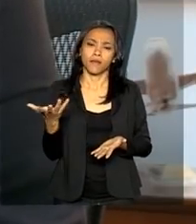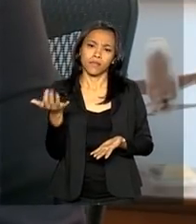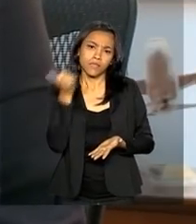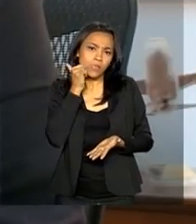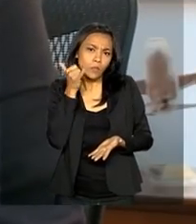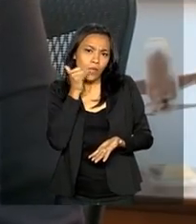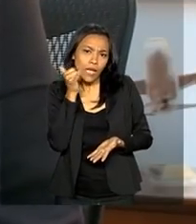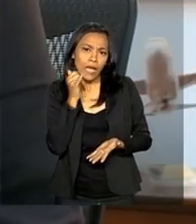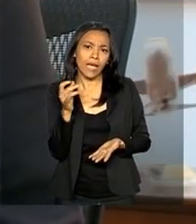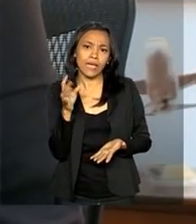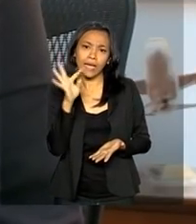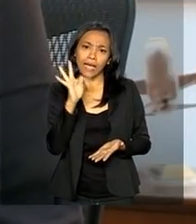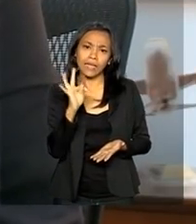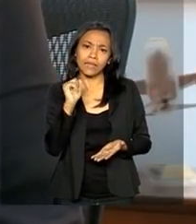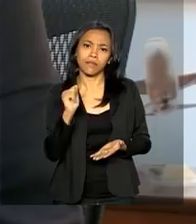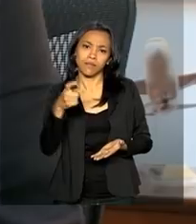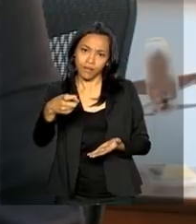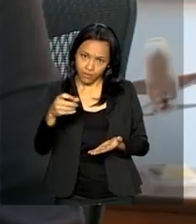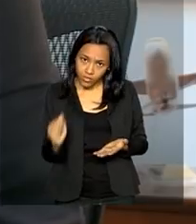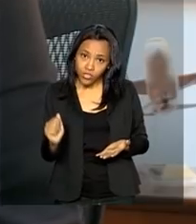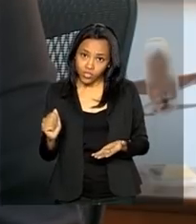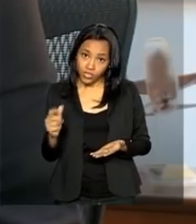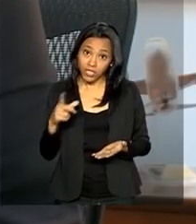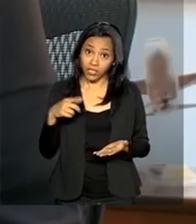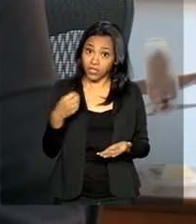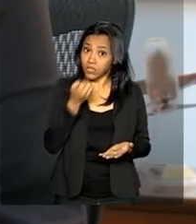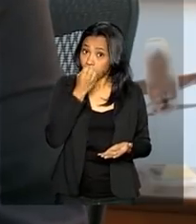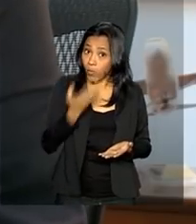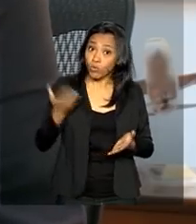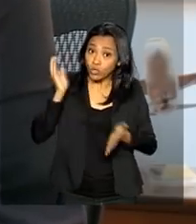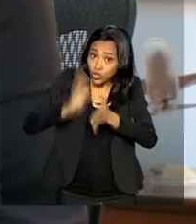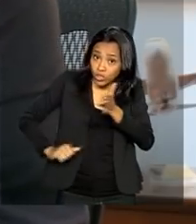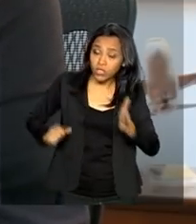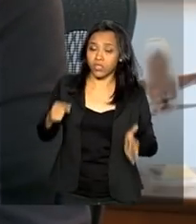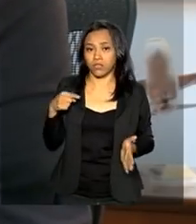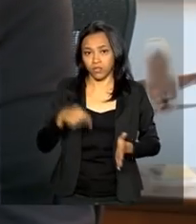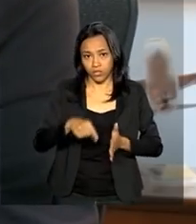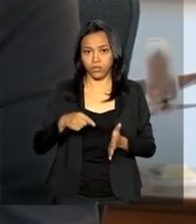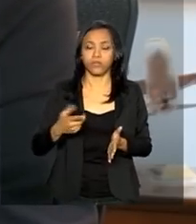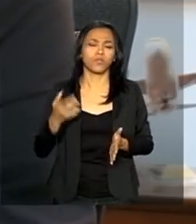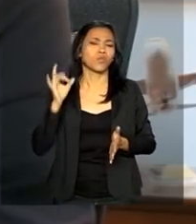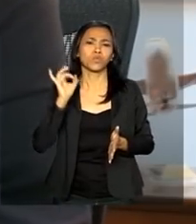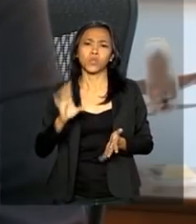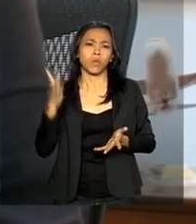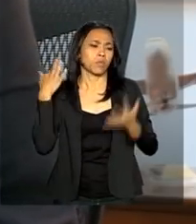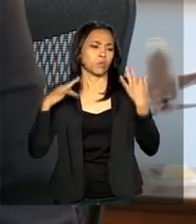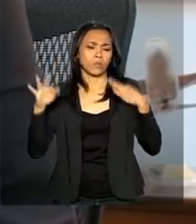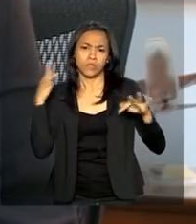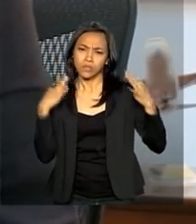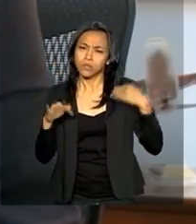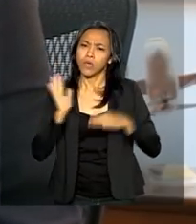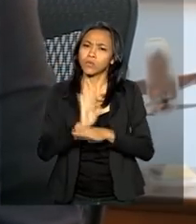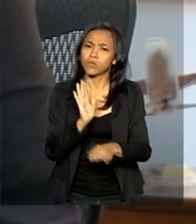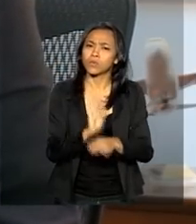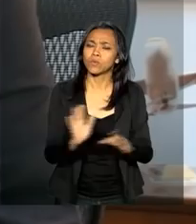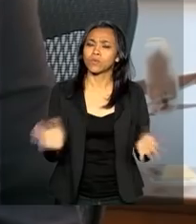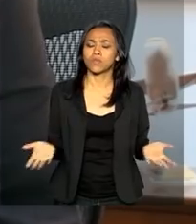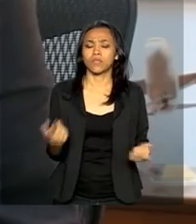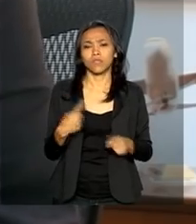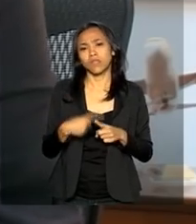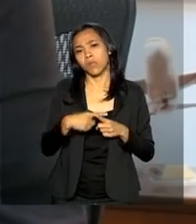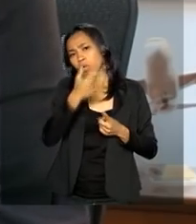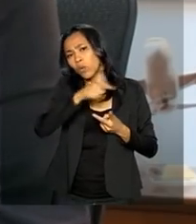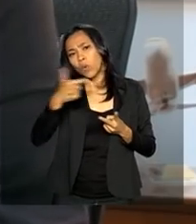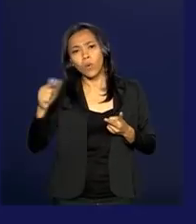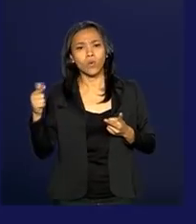entre os dois países que é algo que tem um impacto um benefício direto não só para o turismo mas também para certos tipos de